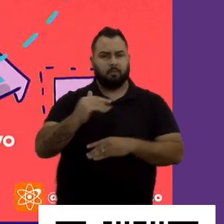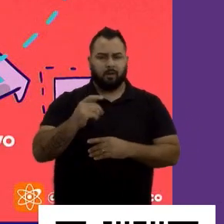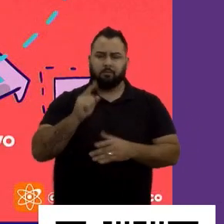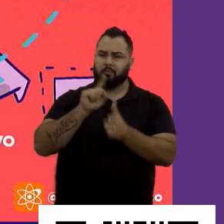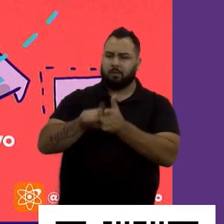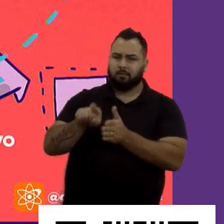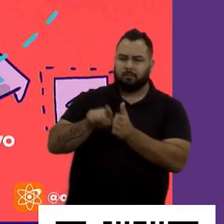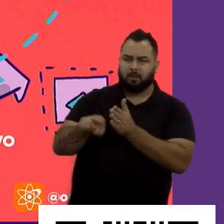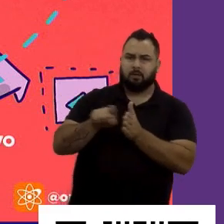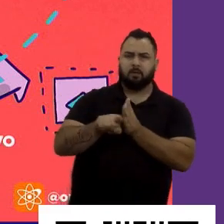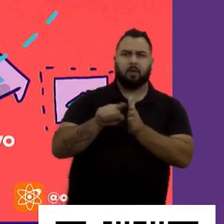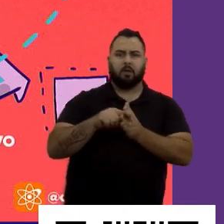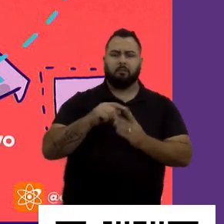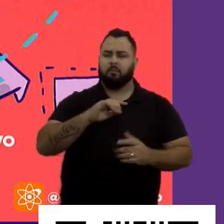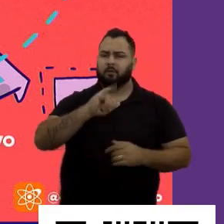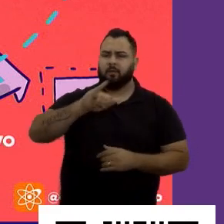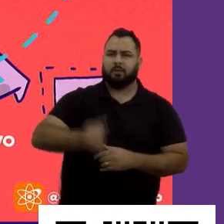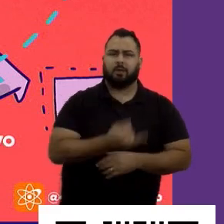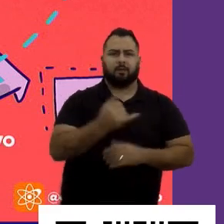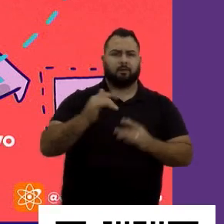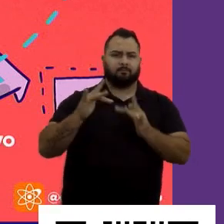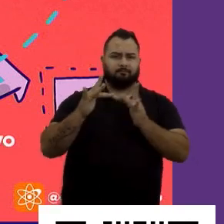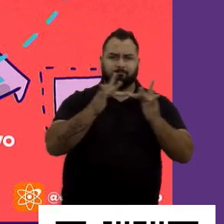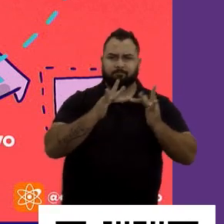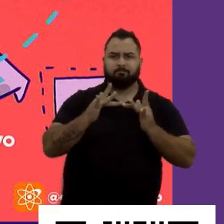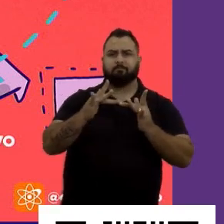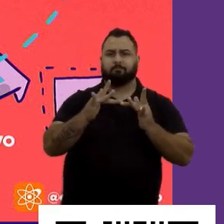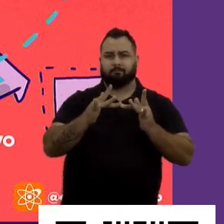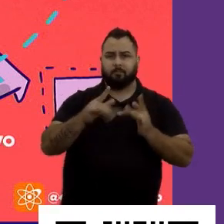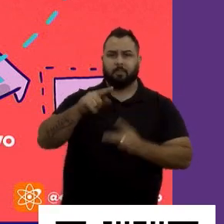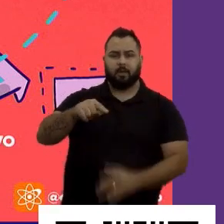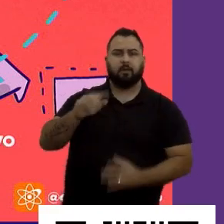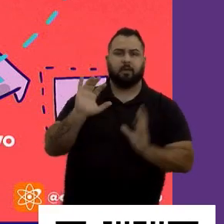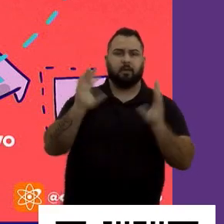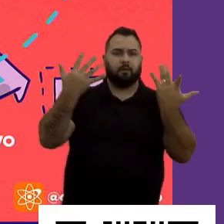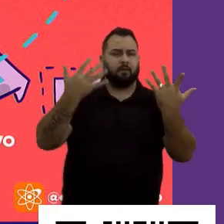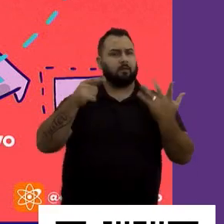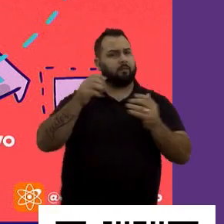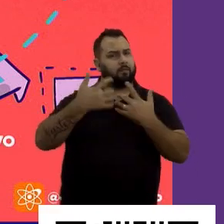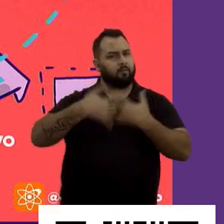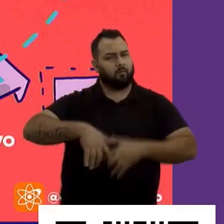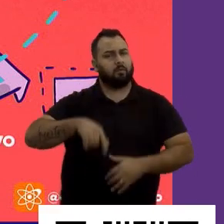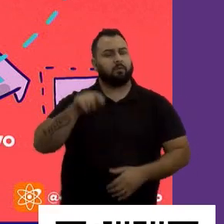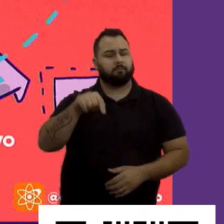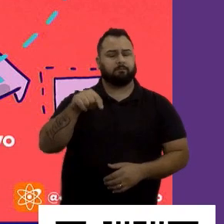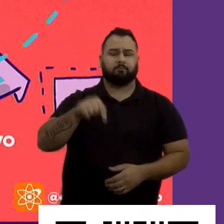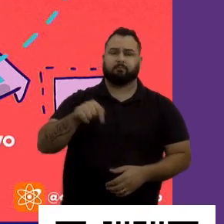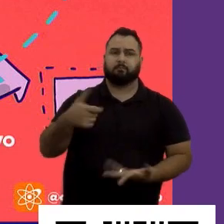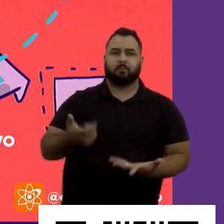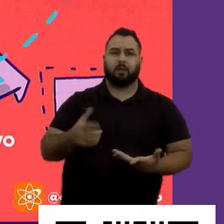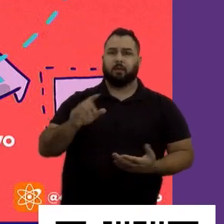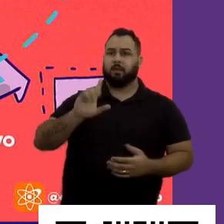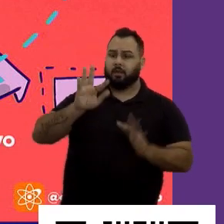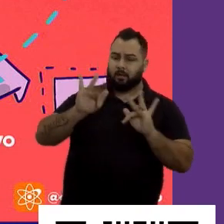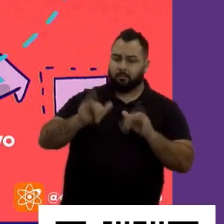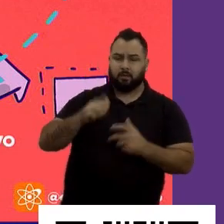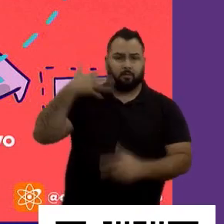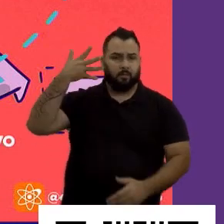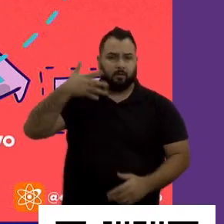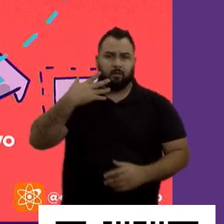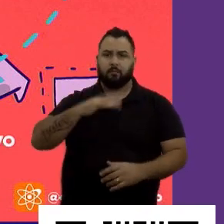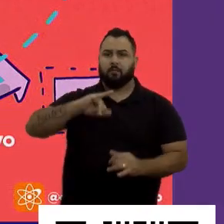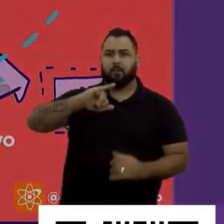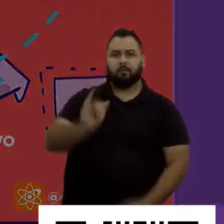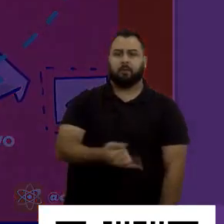aproveitar esse Network é para esquecer evento funciona aproveitem o áudio papo reto assim que terminar a nossa palestra Vamos